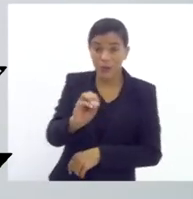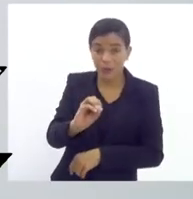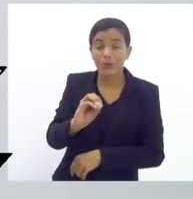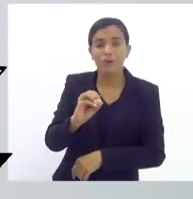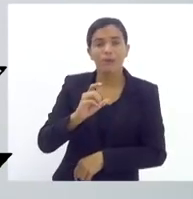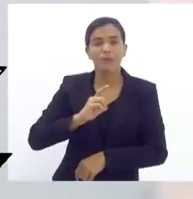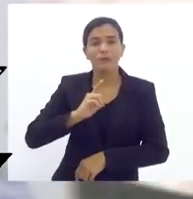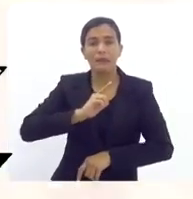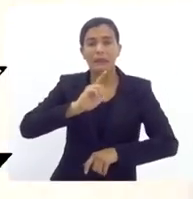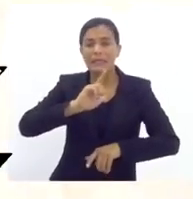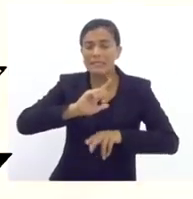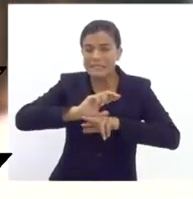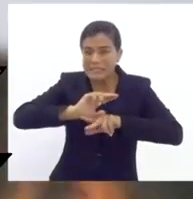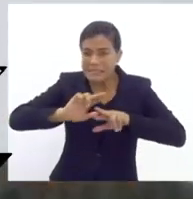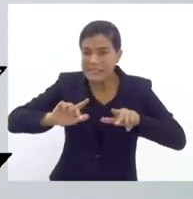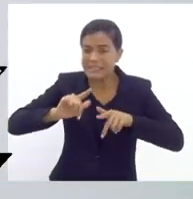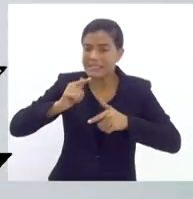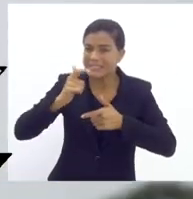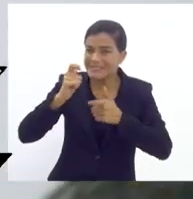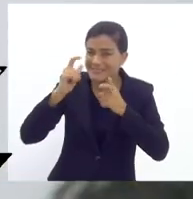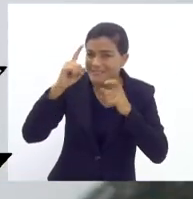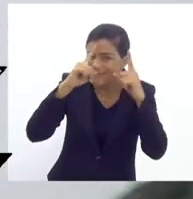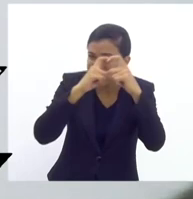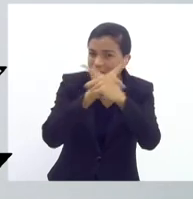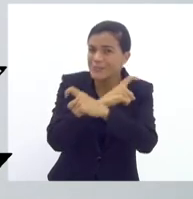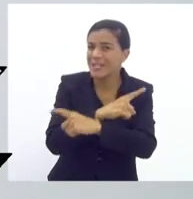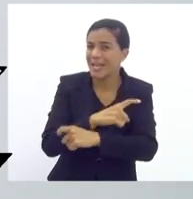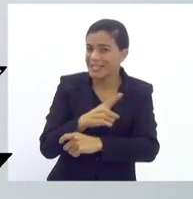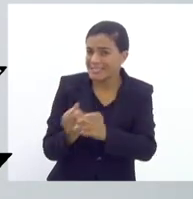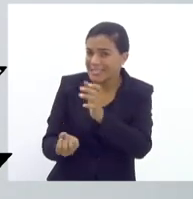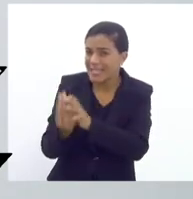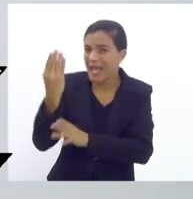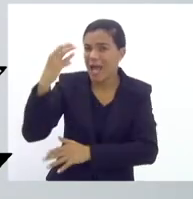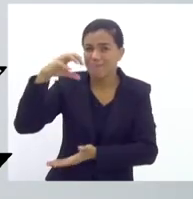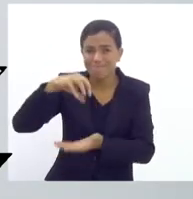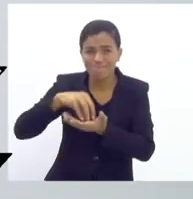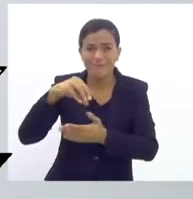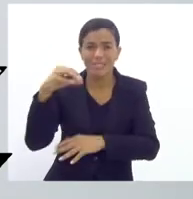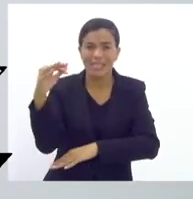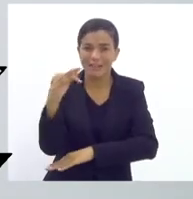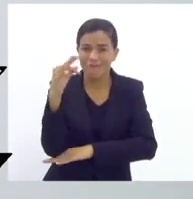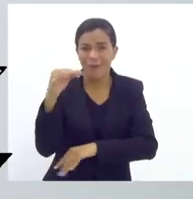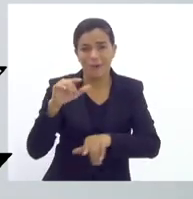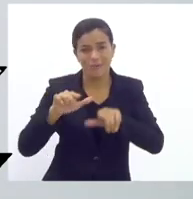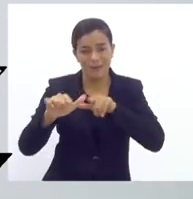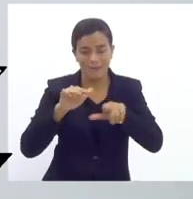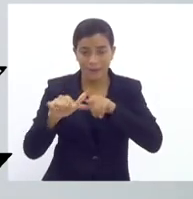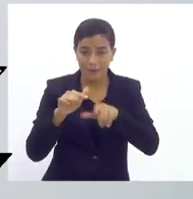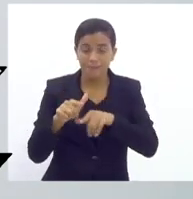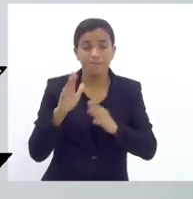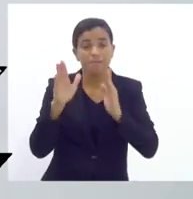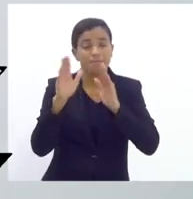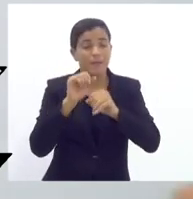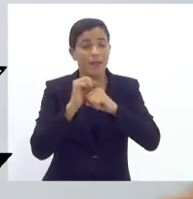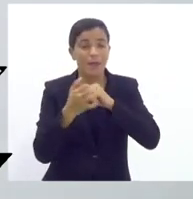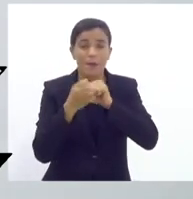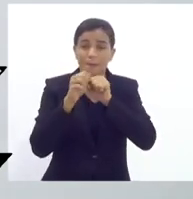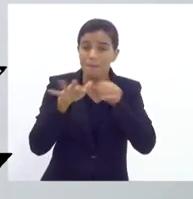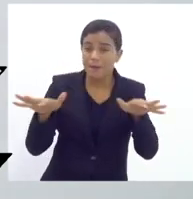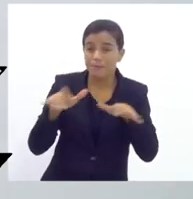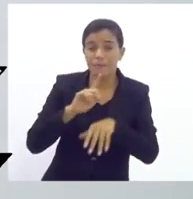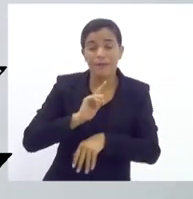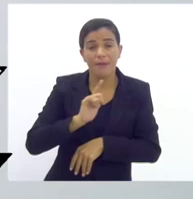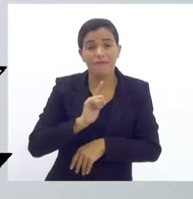com muita dificuldade de produção de postos de trabalhos formais então na época da pandemia a gente chegou a ter